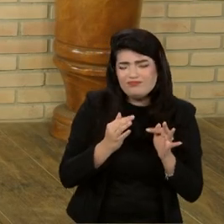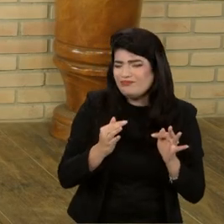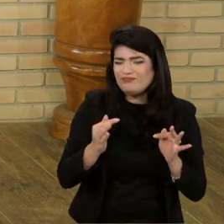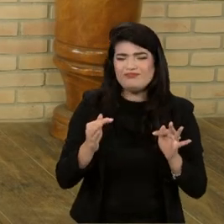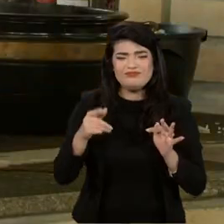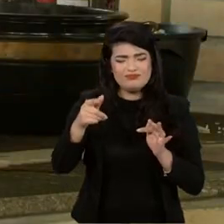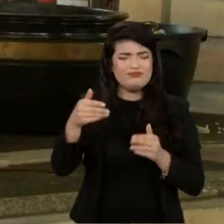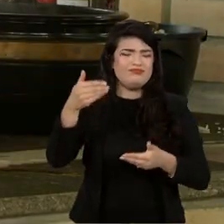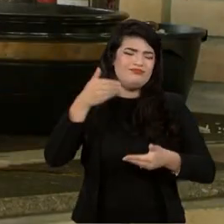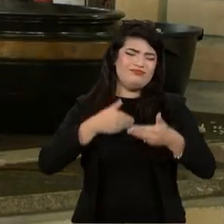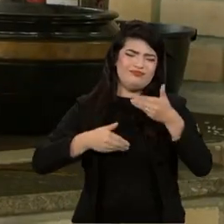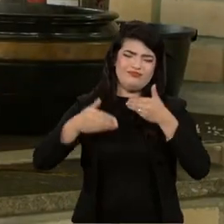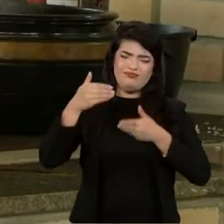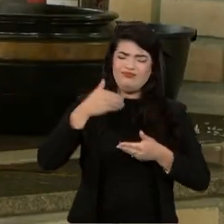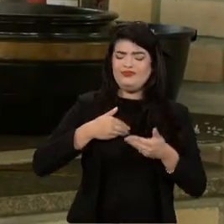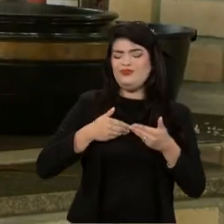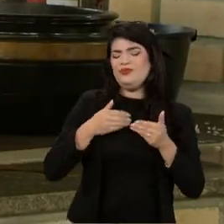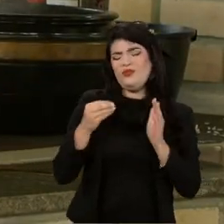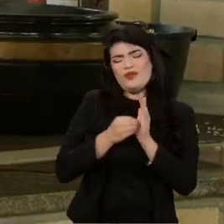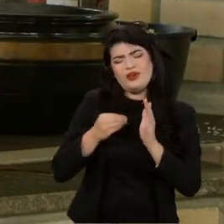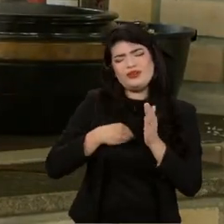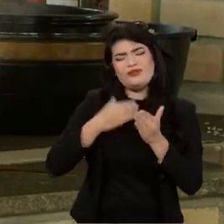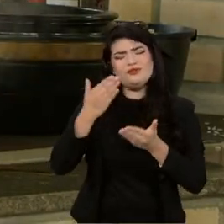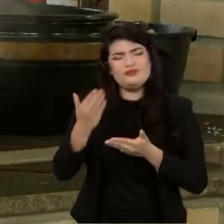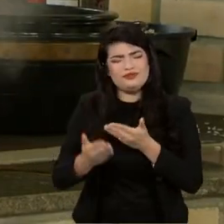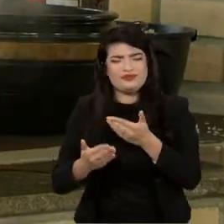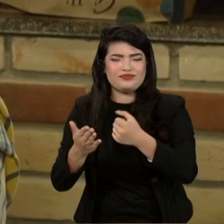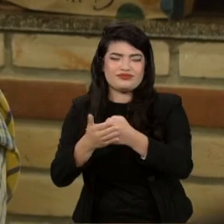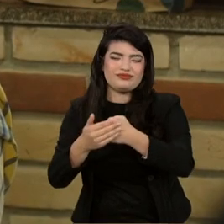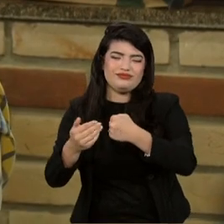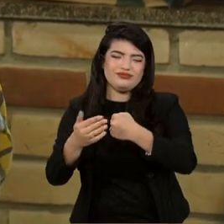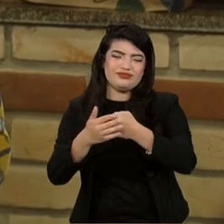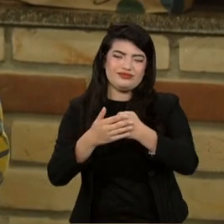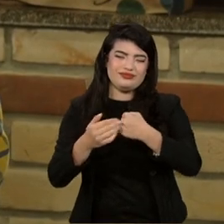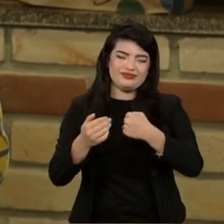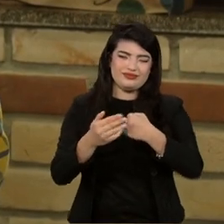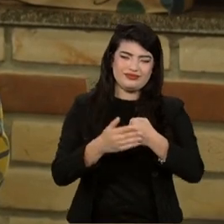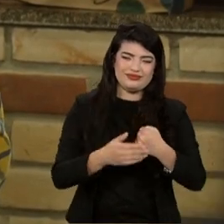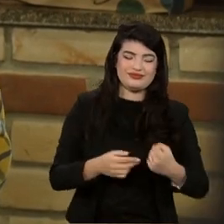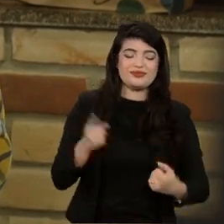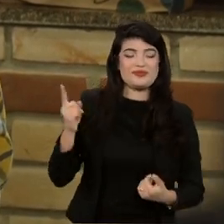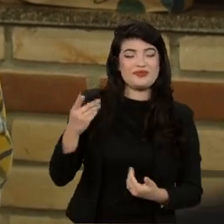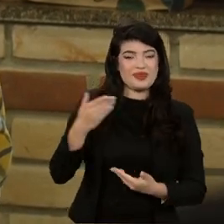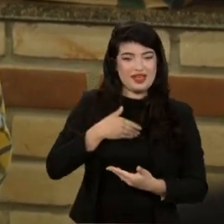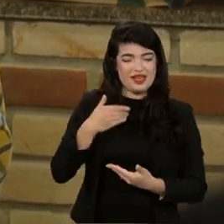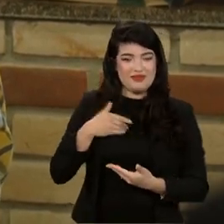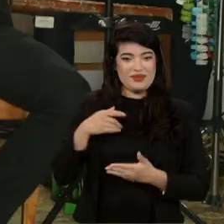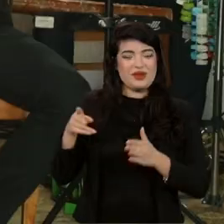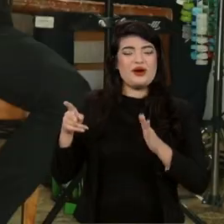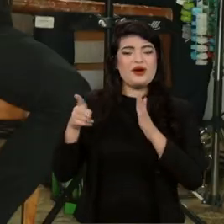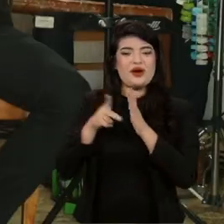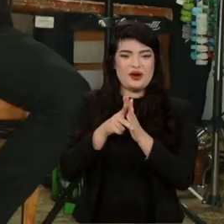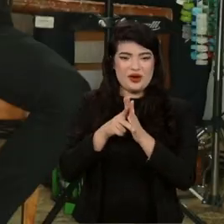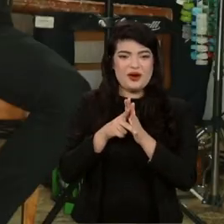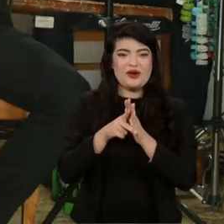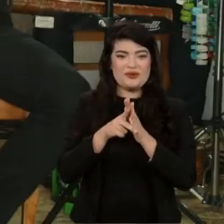seu pobre coração. Vai, Luizinho! Luizinho, nosso gaiteiro!